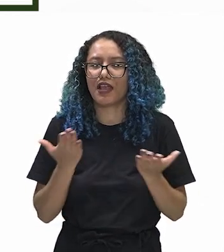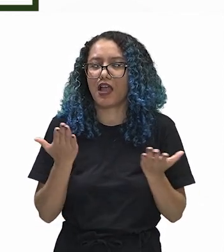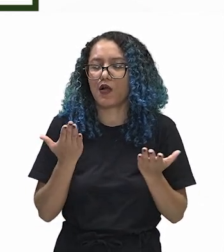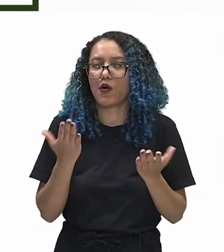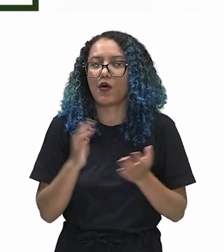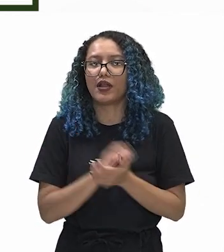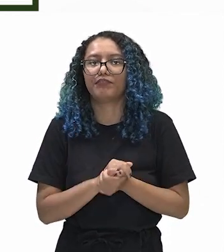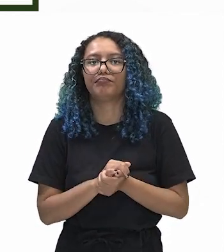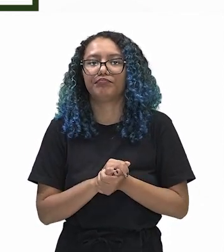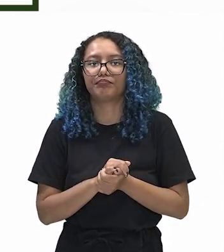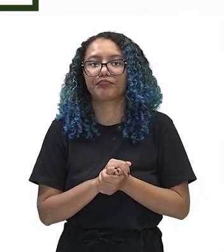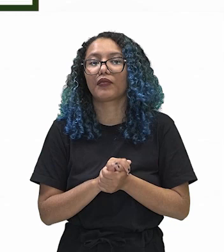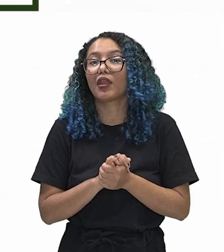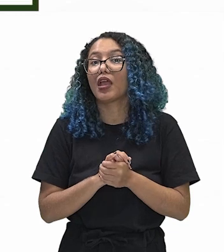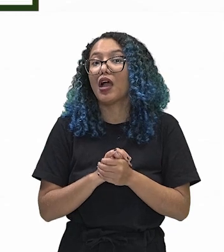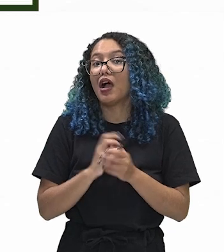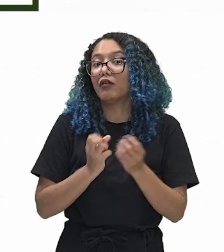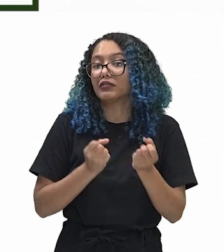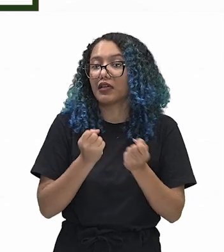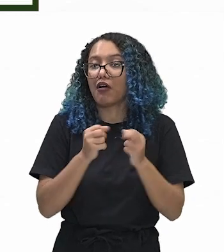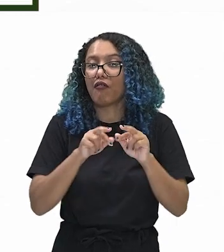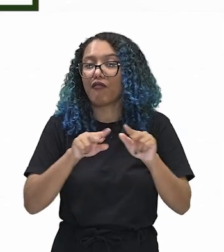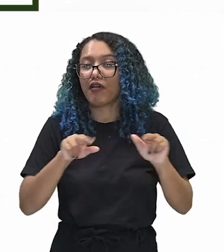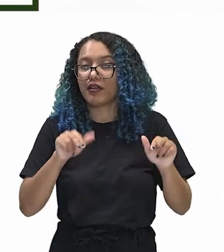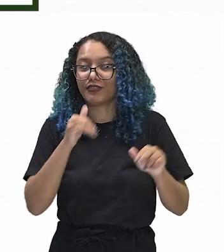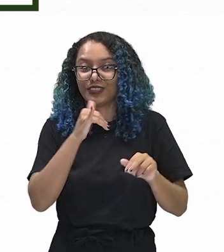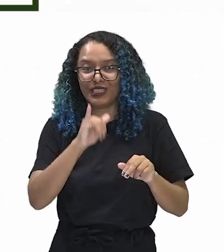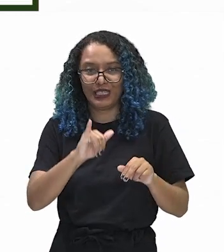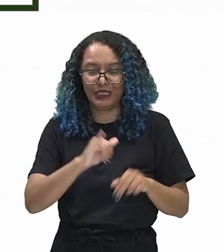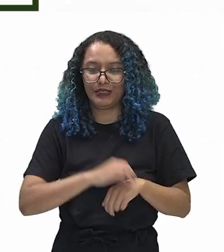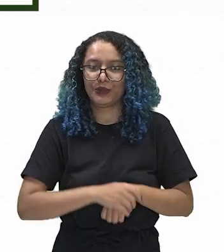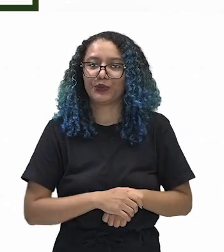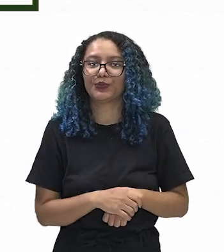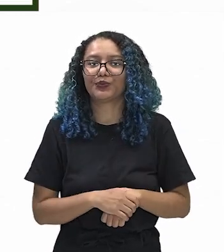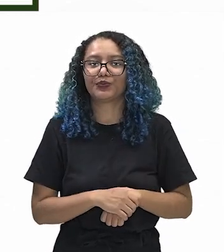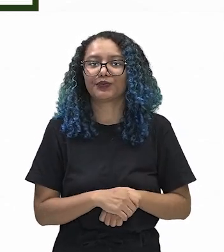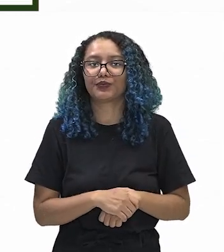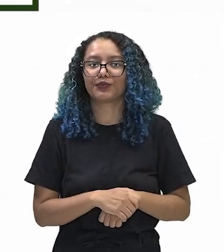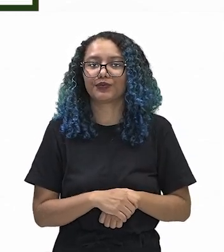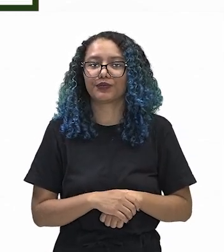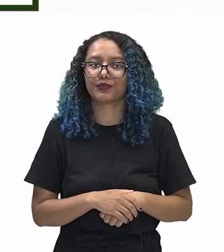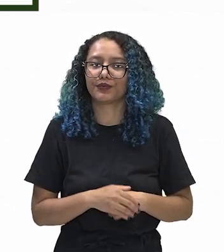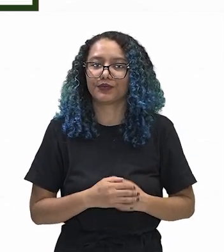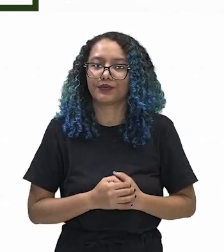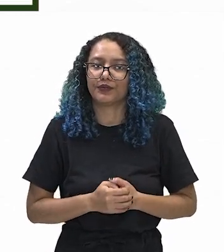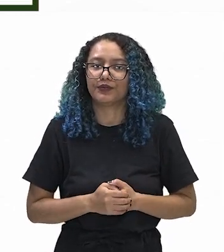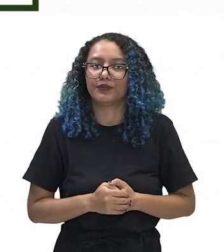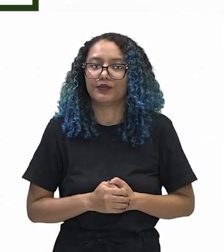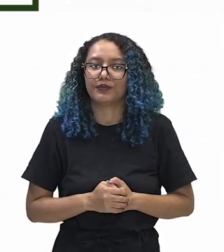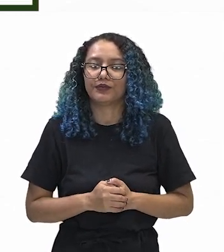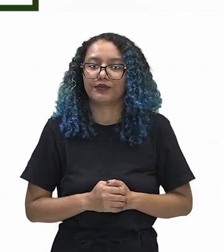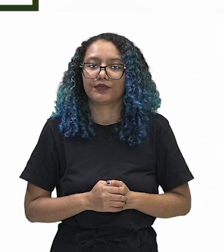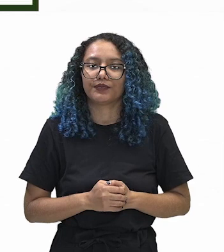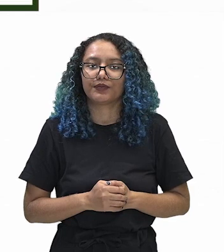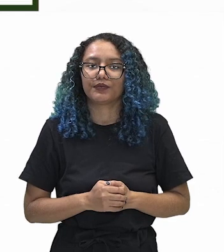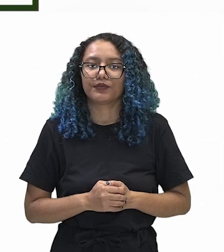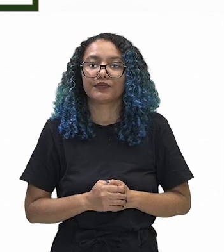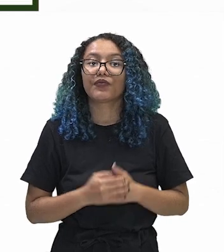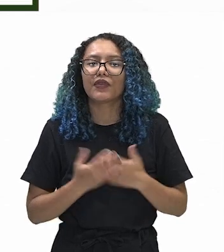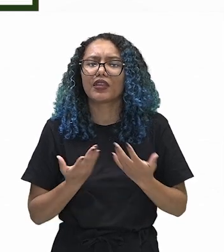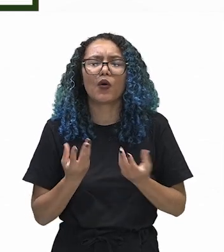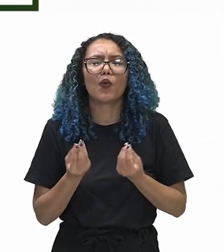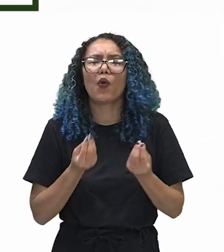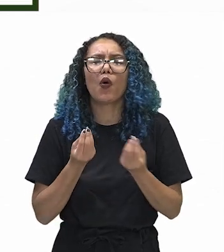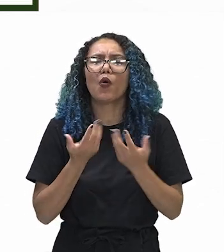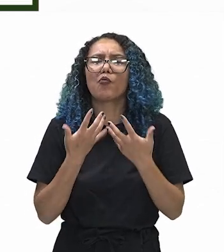veículos elétricos, tá? Vamos falar aqui dos veículos elétricos, pessoal. Os veículos elétricos, eles funcionam